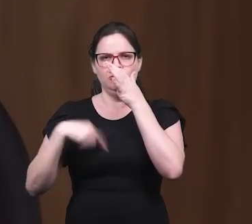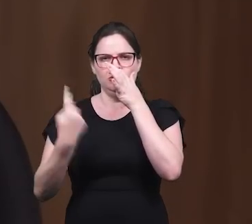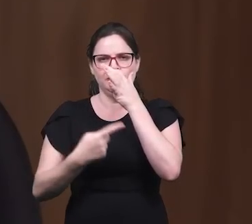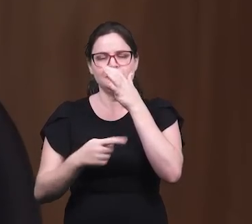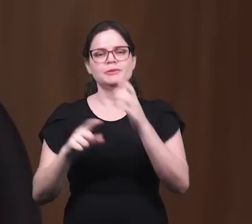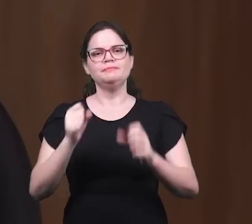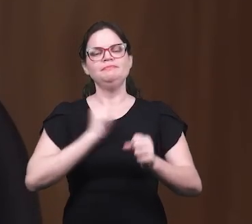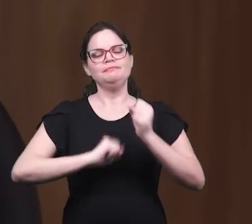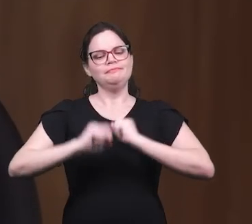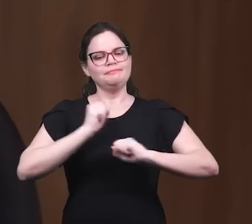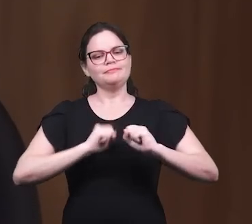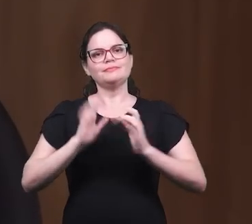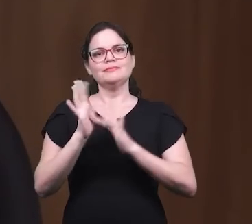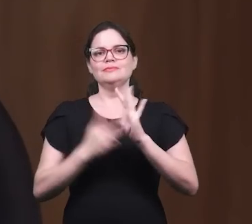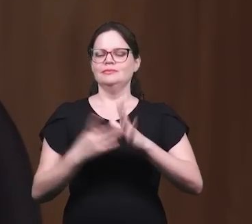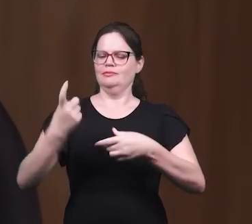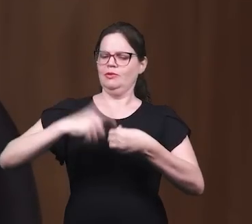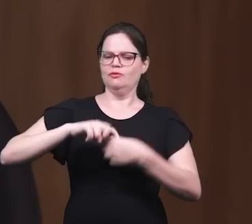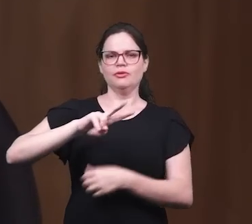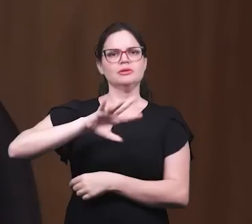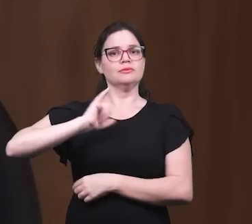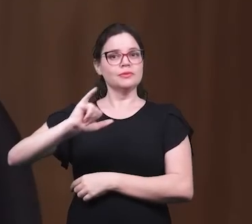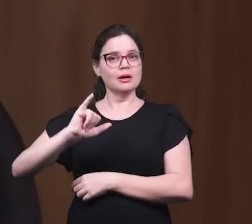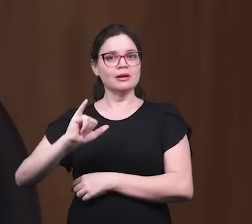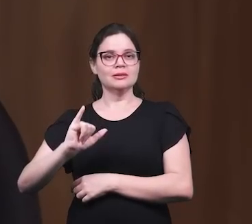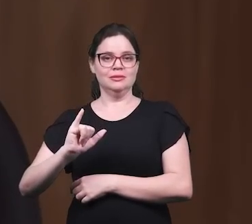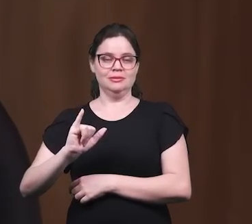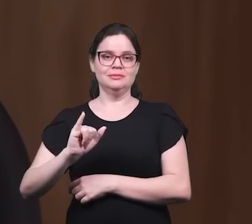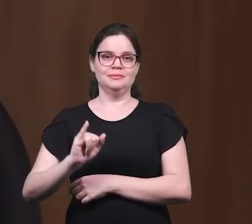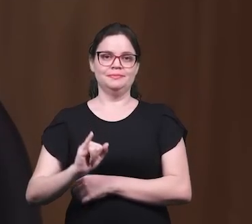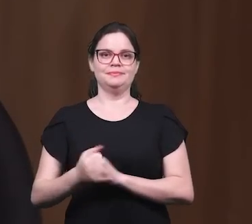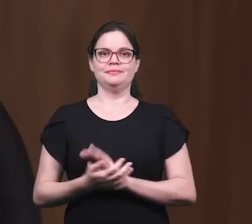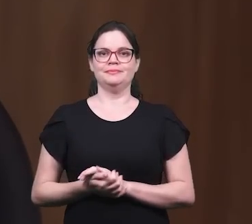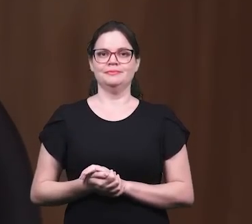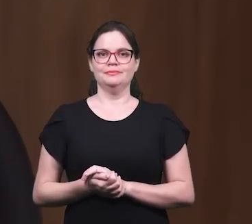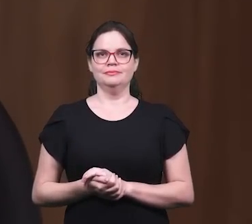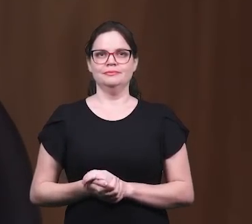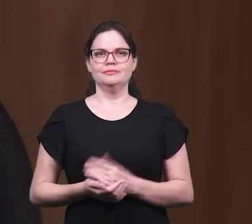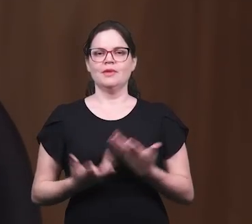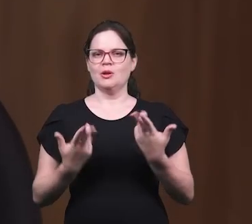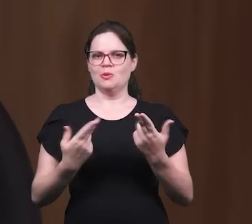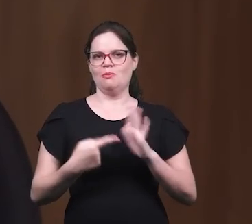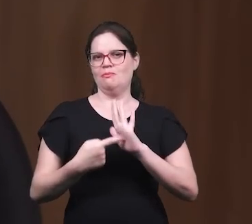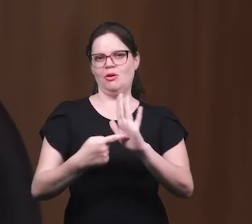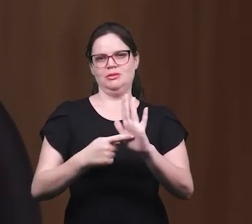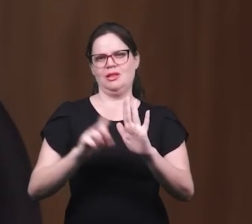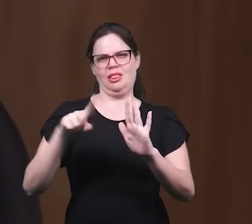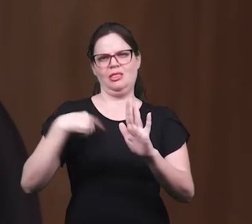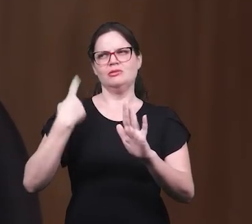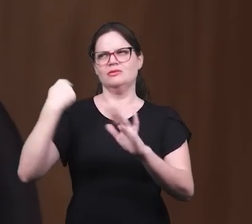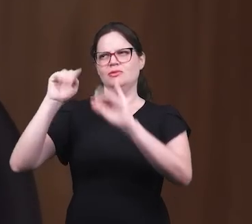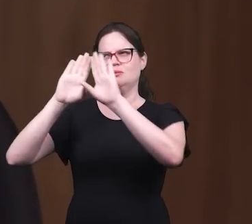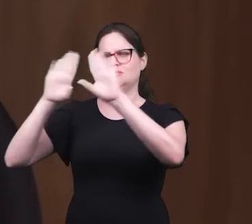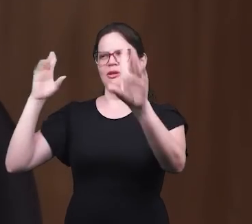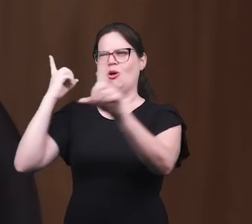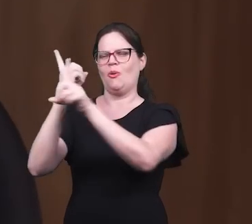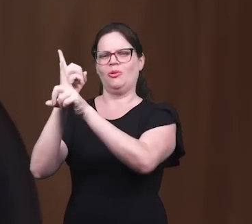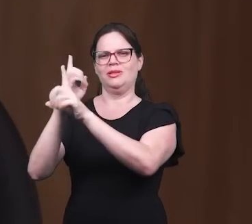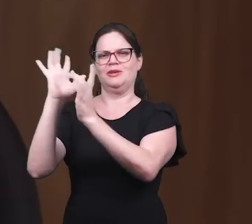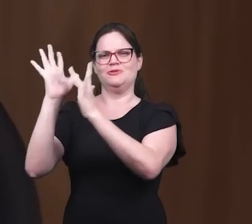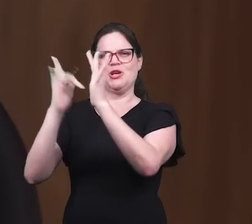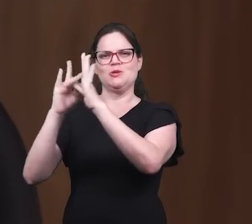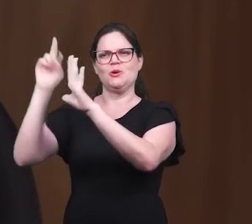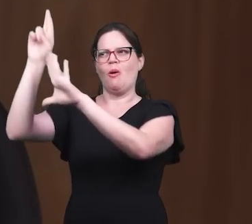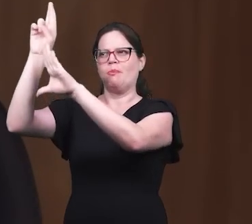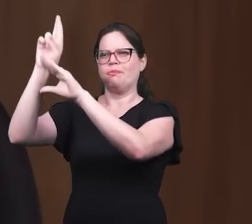em que ouviremos o Senhor nos chamar, não é? E, como diz Tessalonicenses, nos encontraremos com o Senhor nos